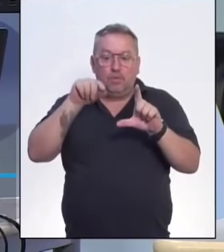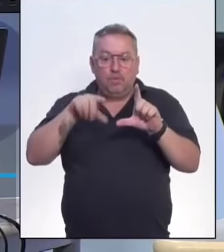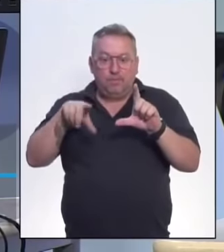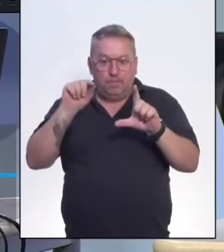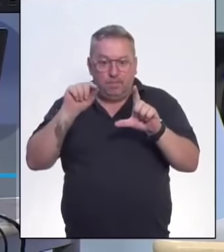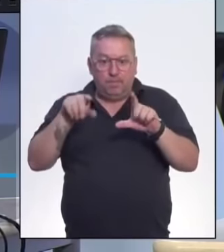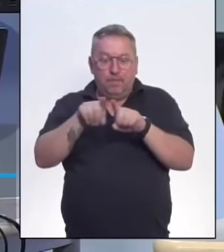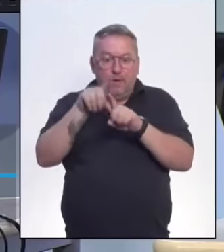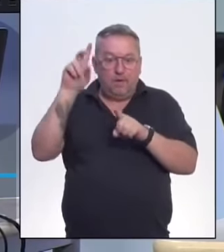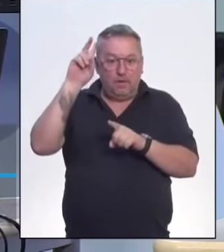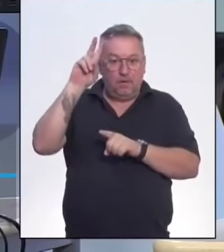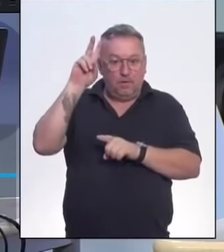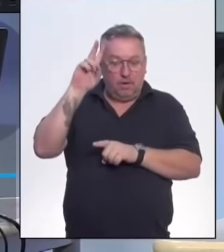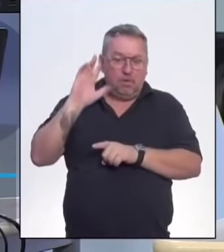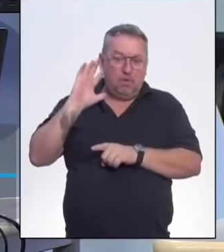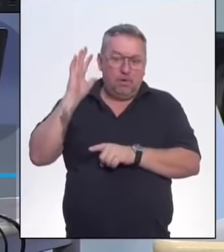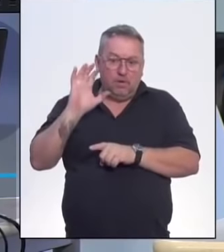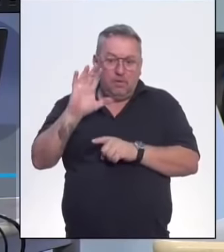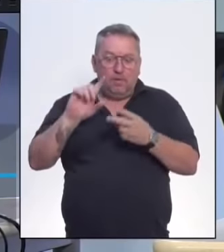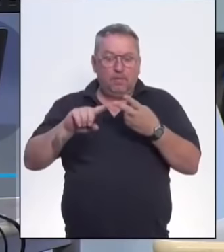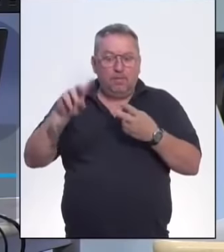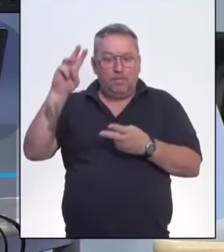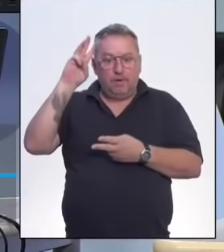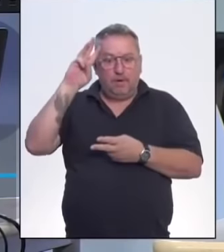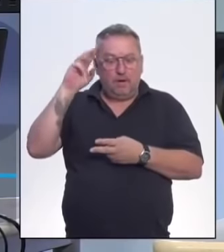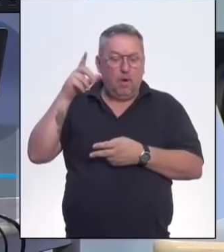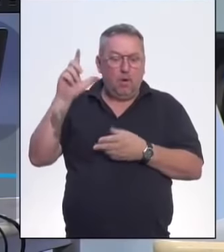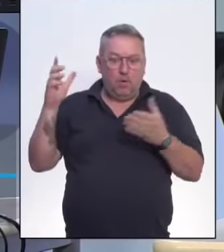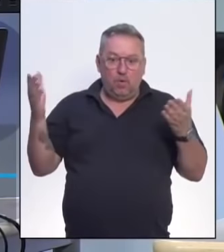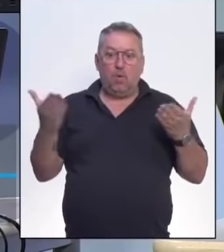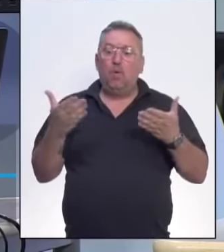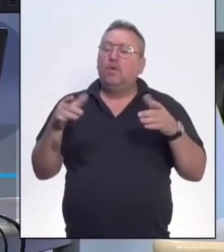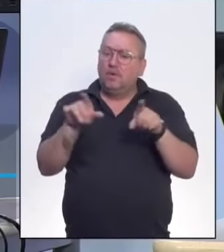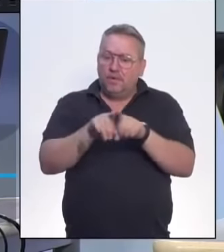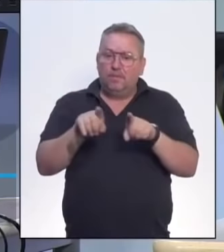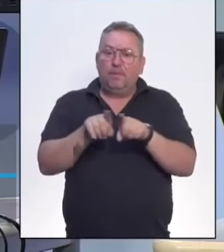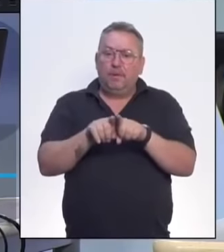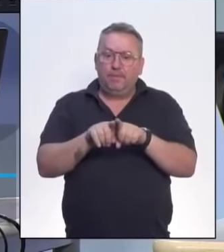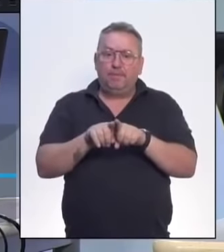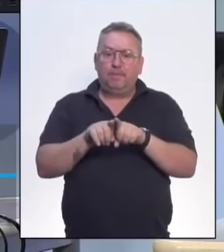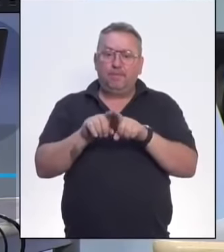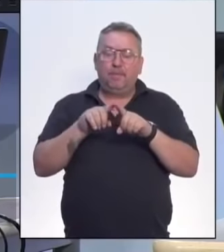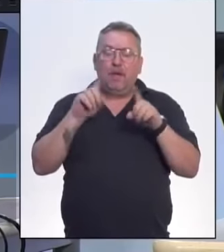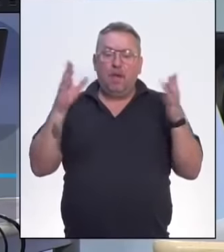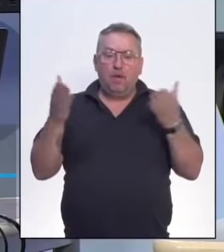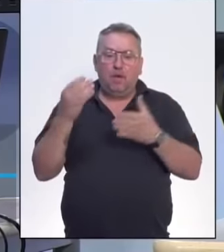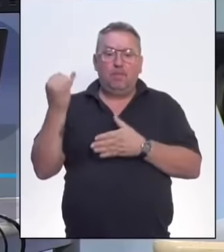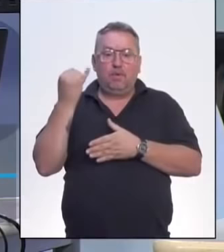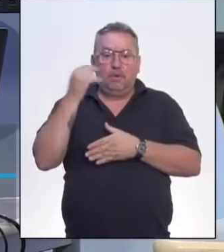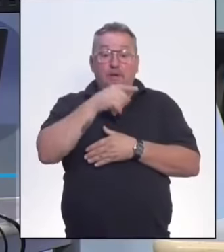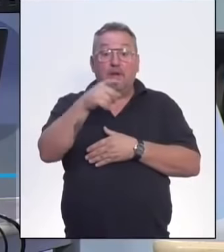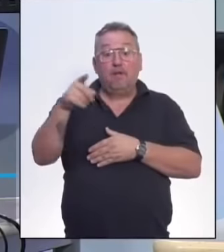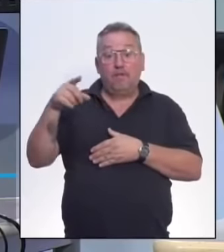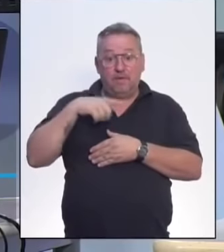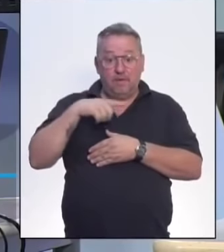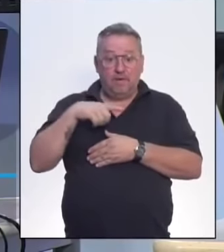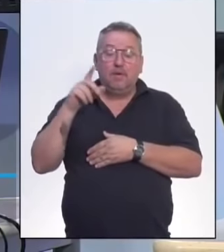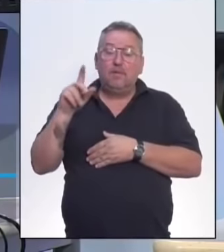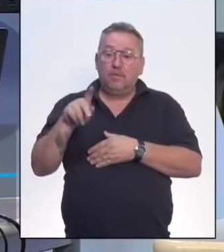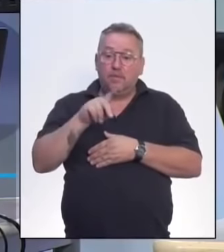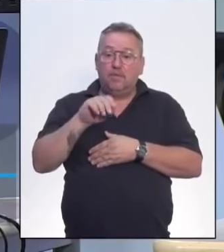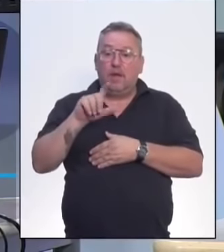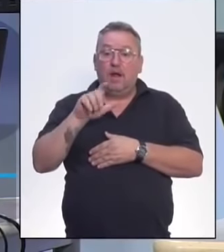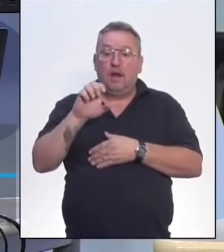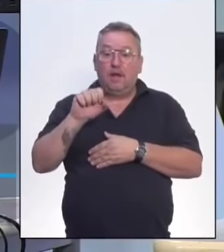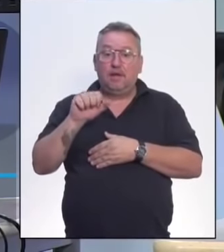escolha. Segunda-feira aconteceu dessa forma, ontem também e hoje também. Daí reiterar a importância de você ter, como a professora Alessandra